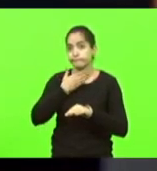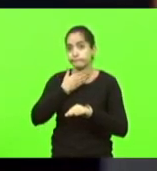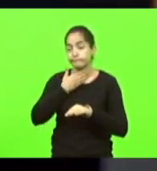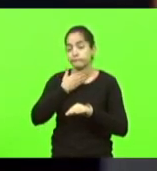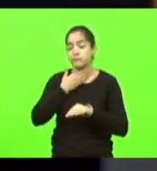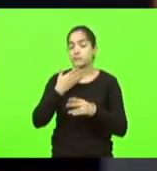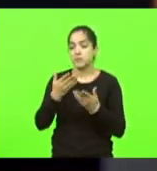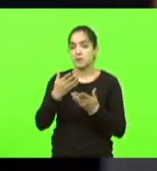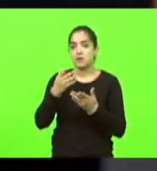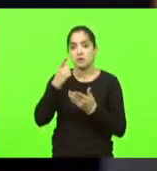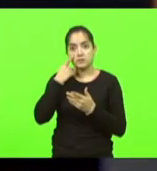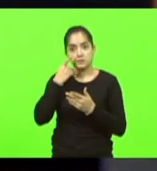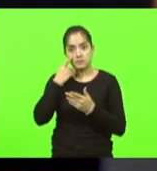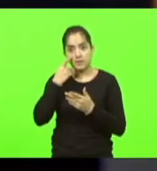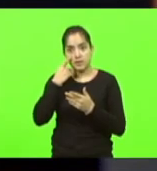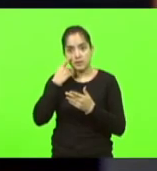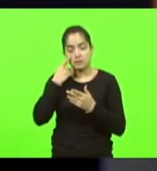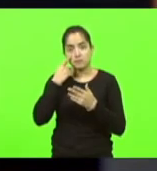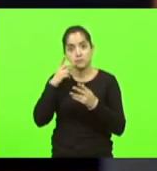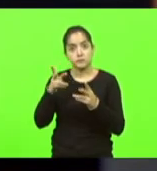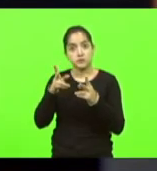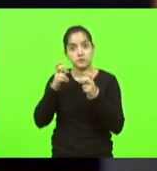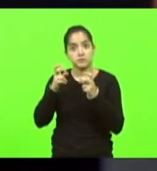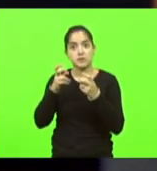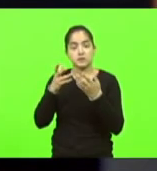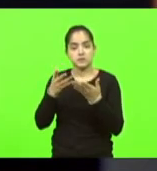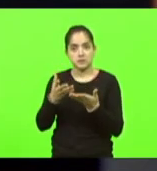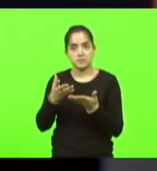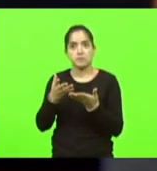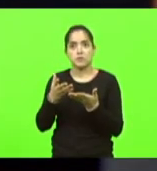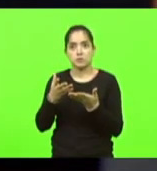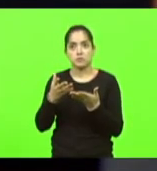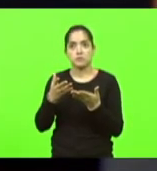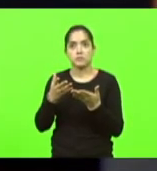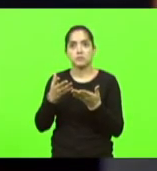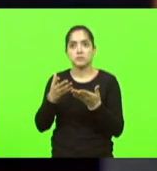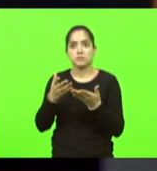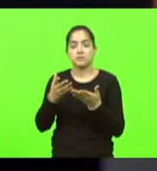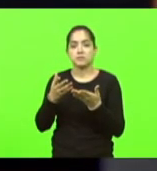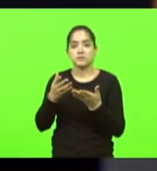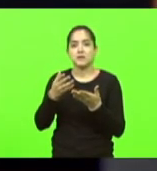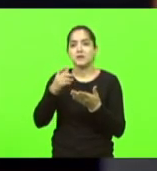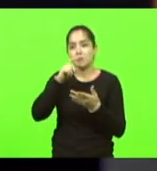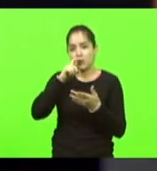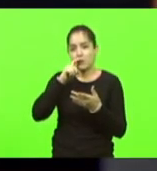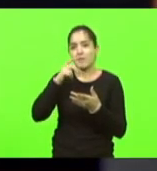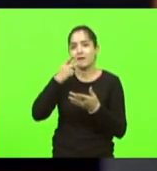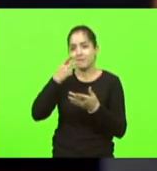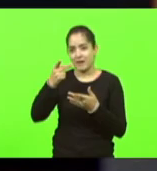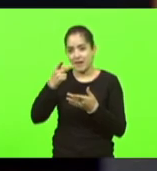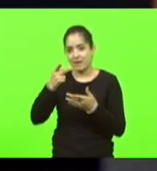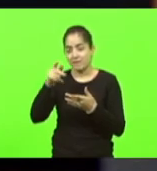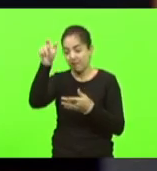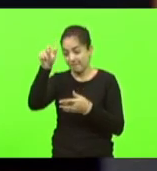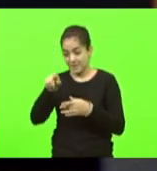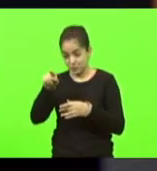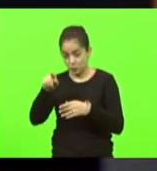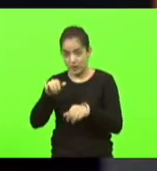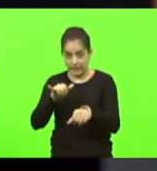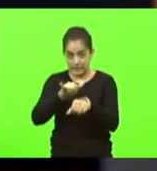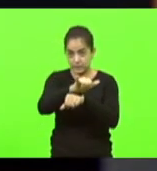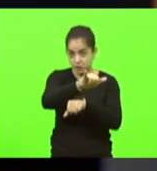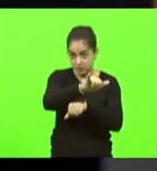servidor ouça o um provérbio do meu pai se uma pessoa te enganar